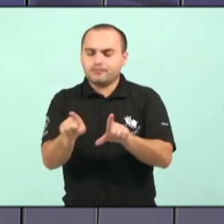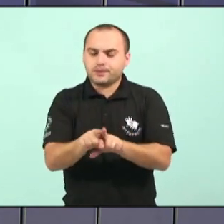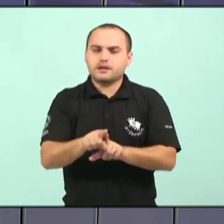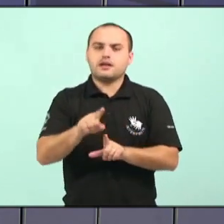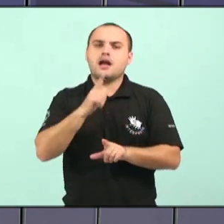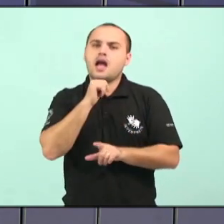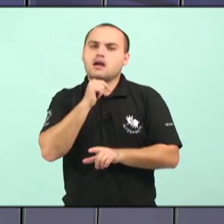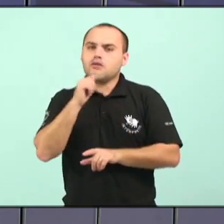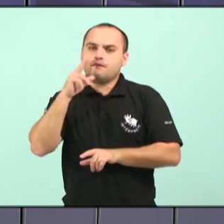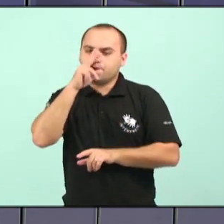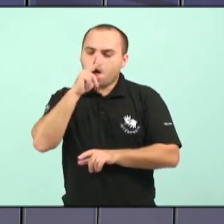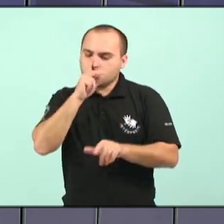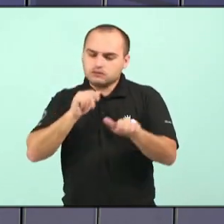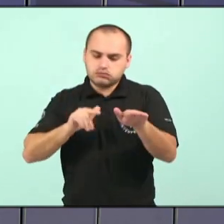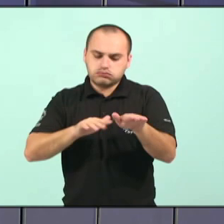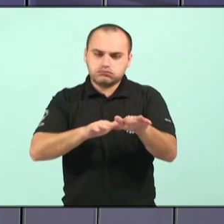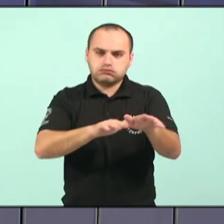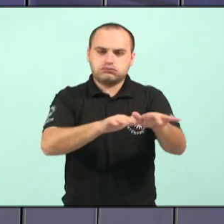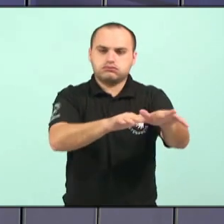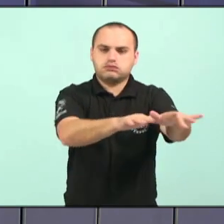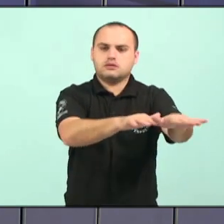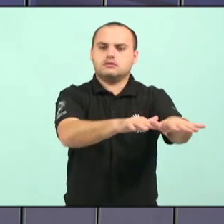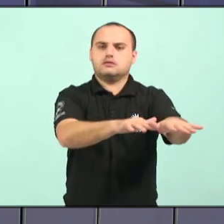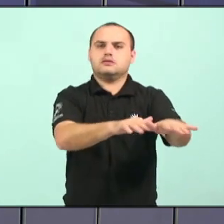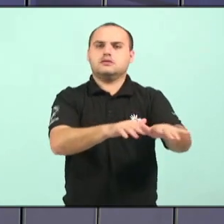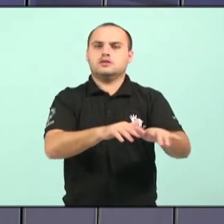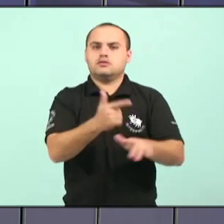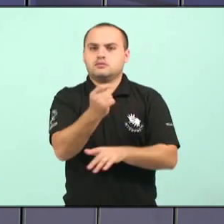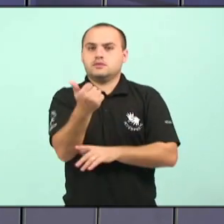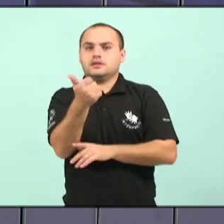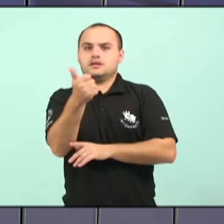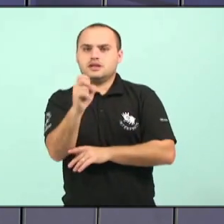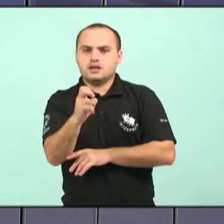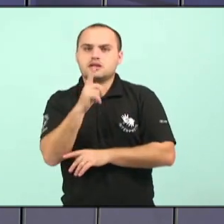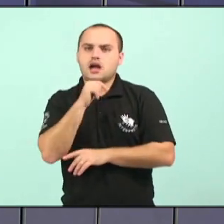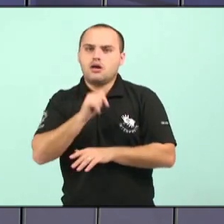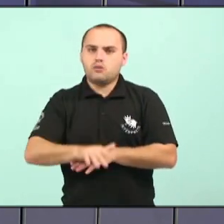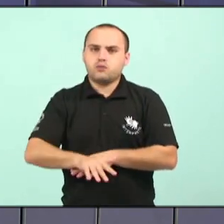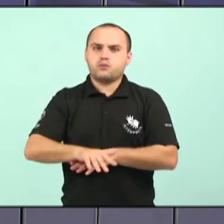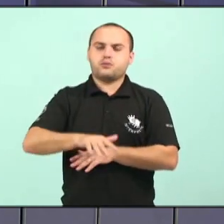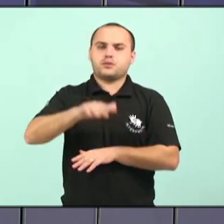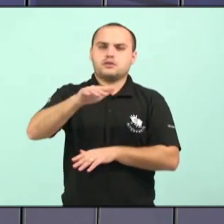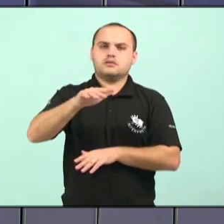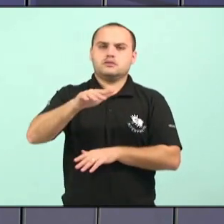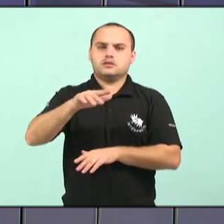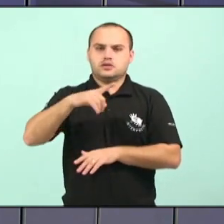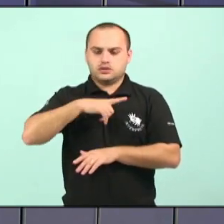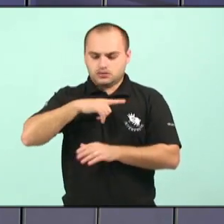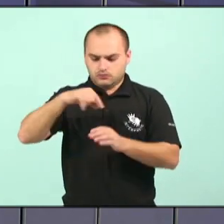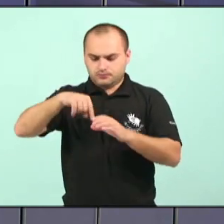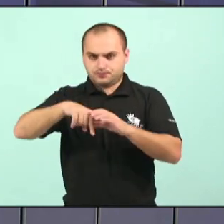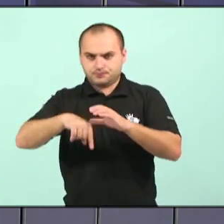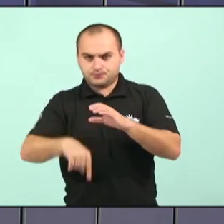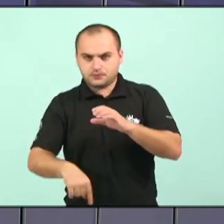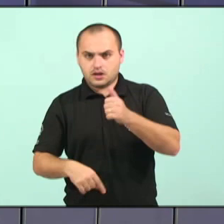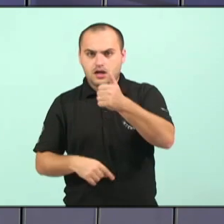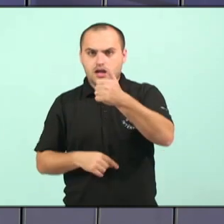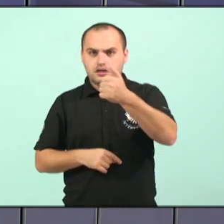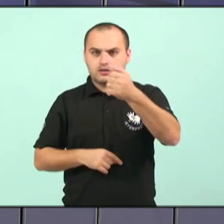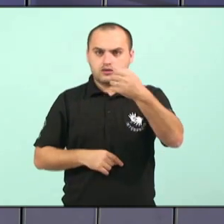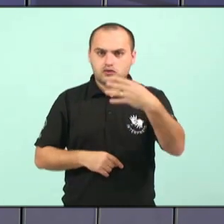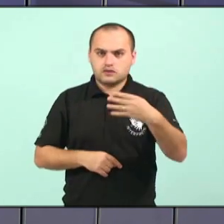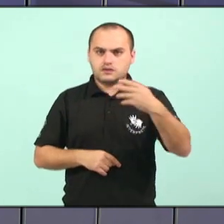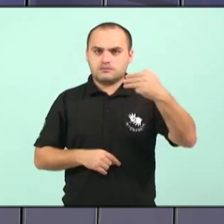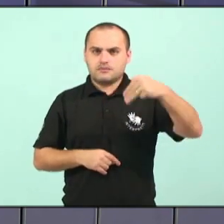em 2015, devido às cheias, assoreou o rio, um rio que tinha profundidade aqui para 14 metros, ficou em